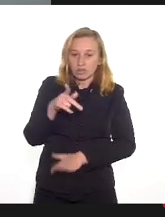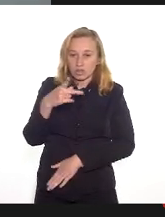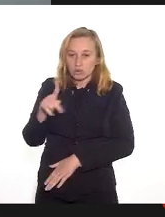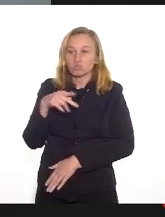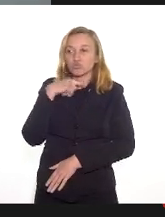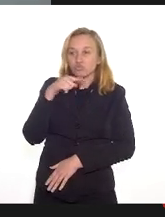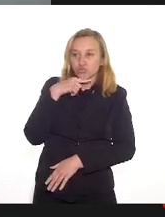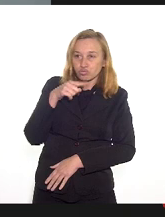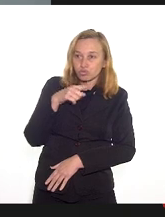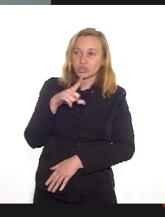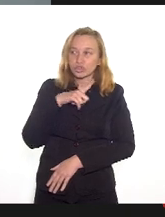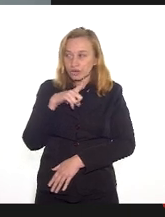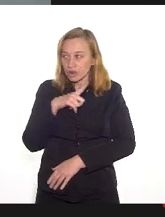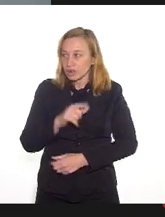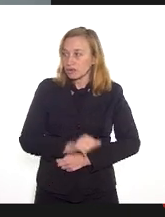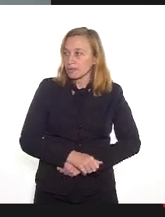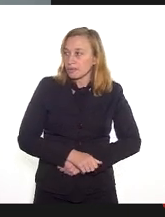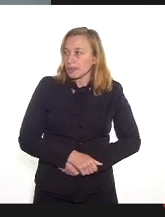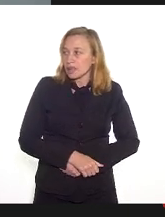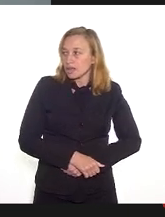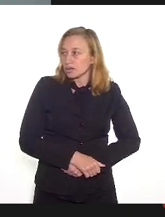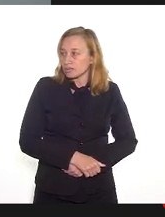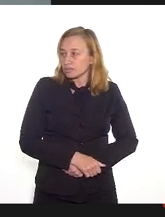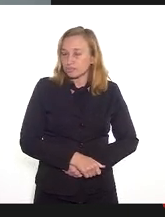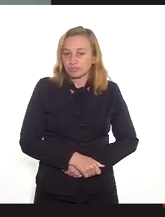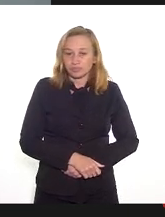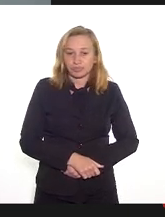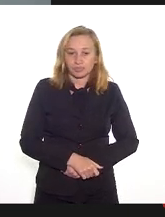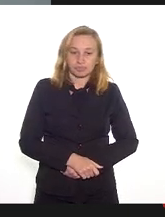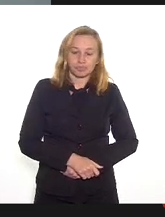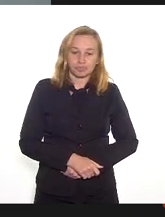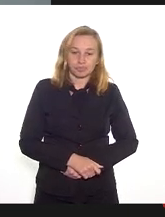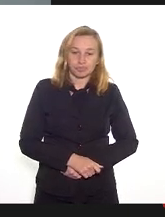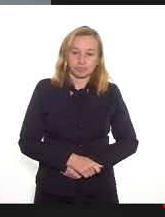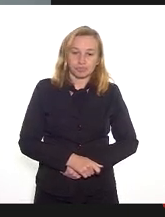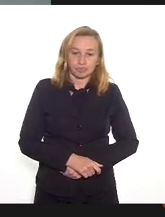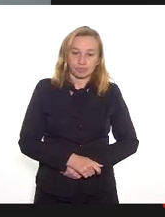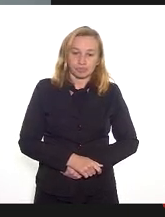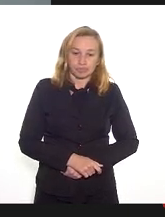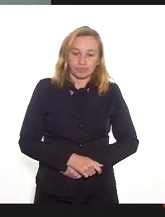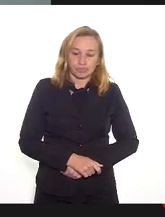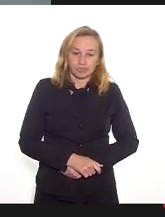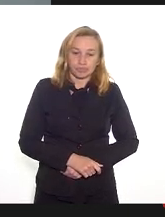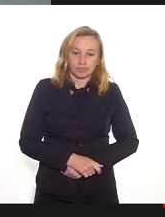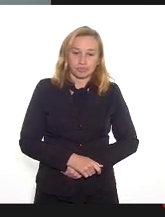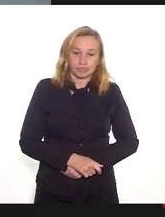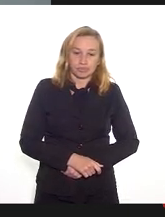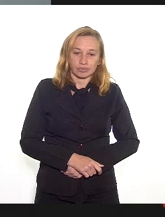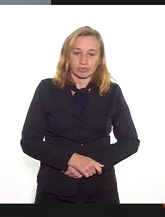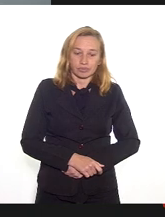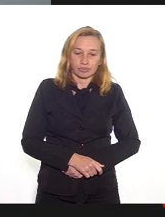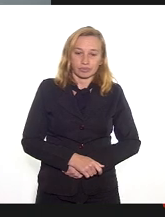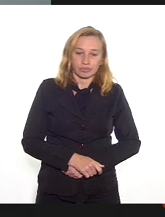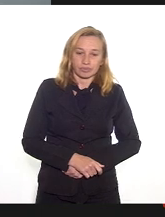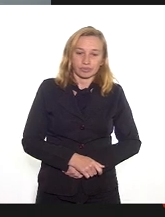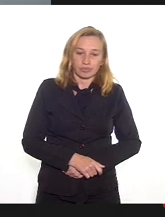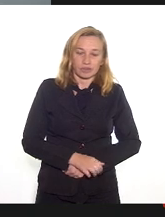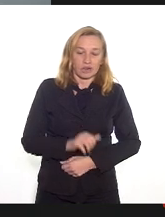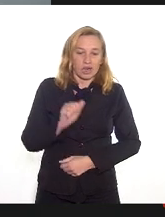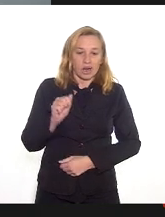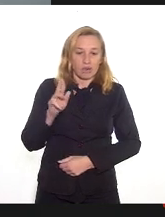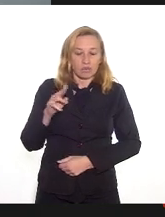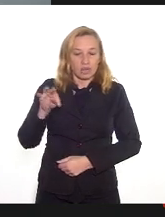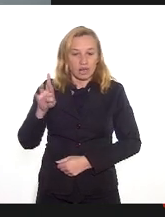dúvidas, né, sugestões ao nosso expositor de hoje, que é o